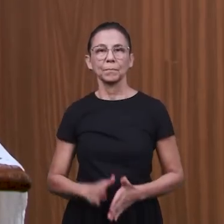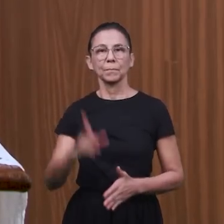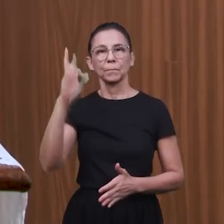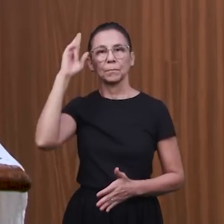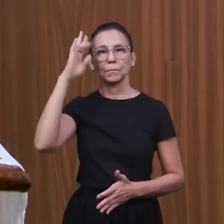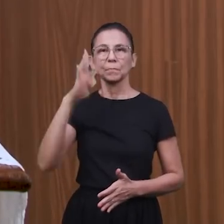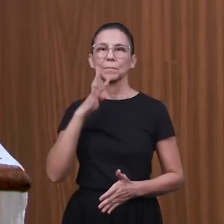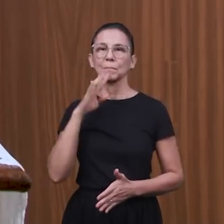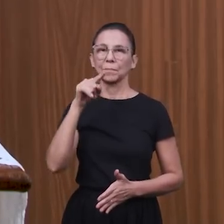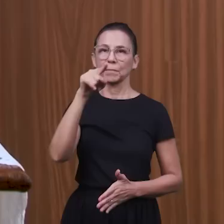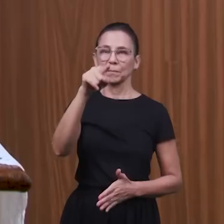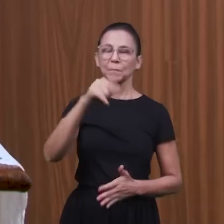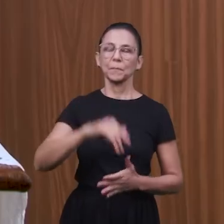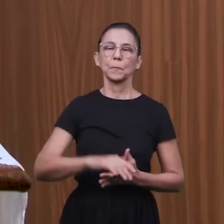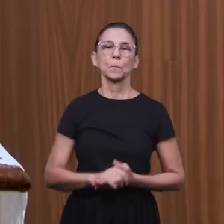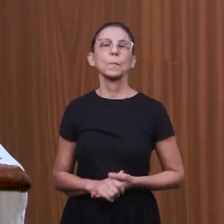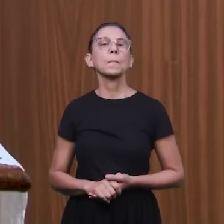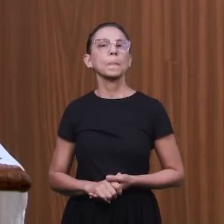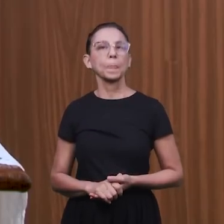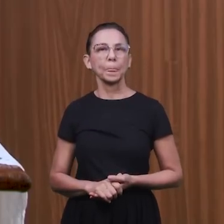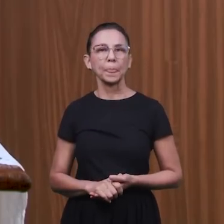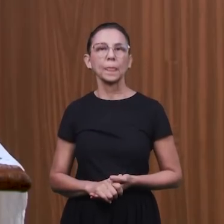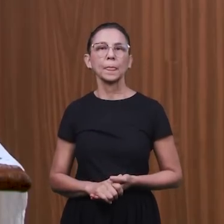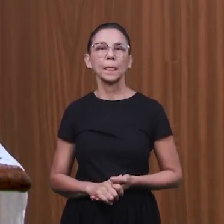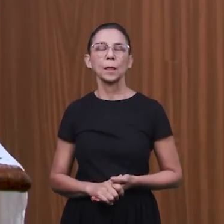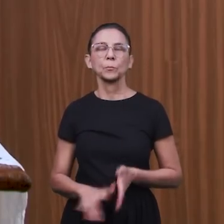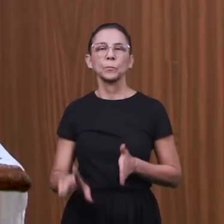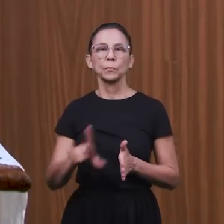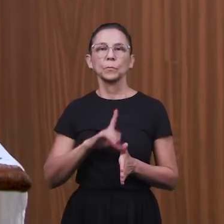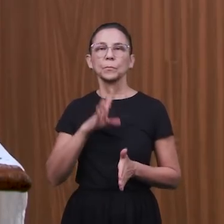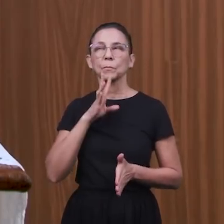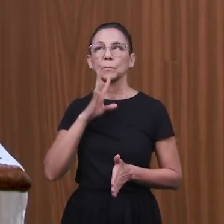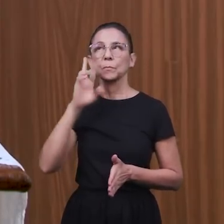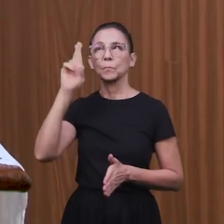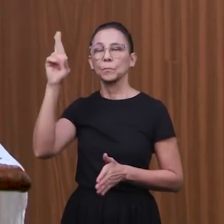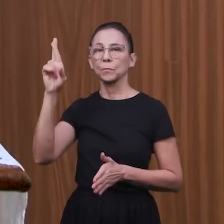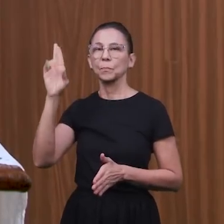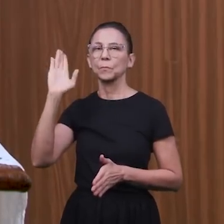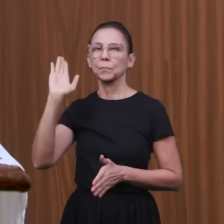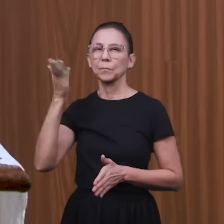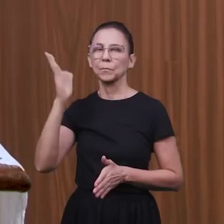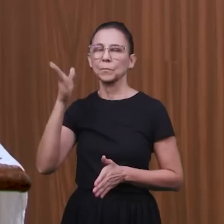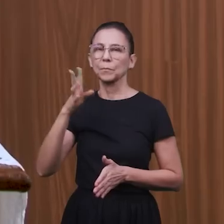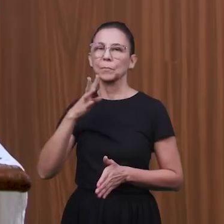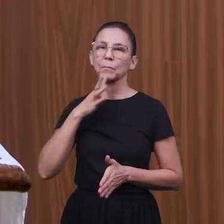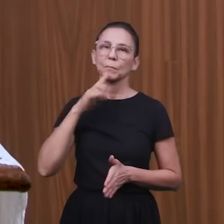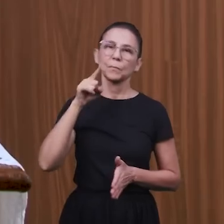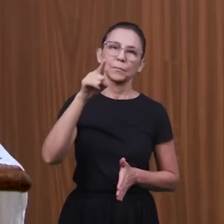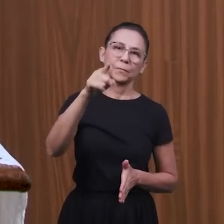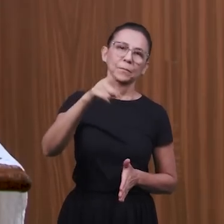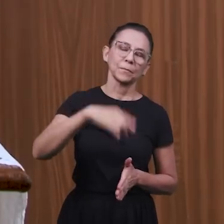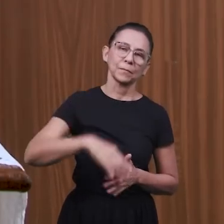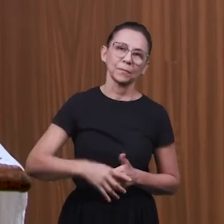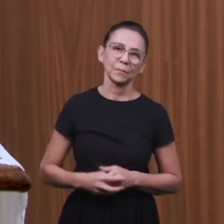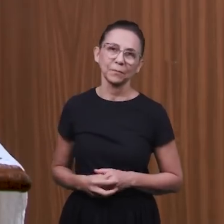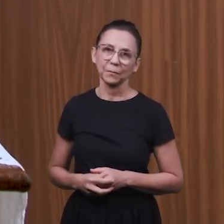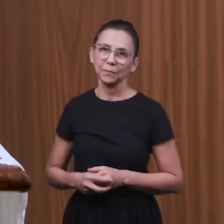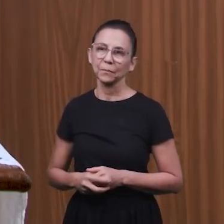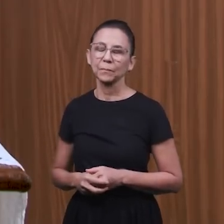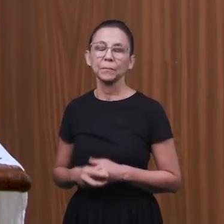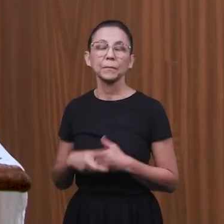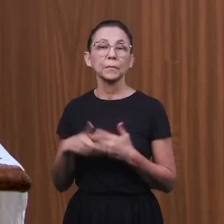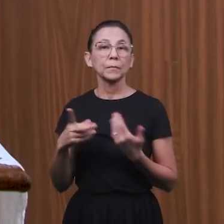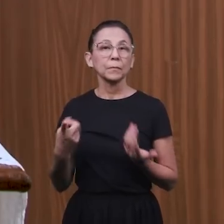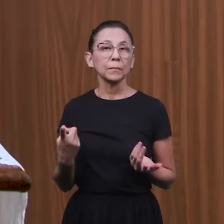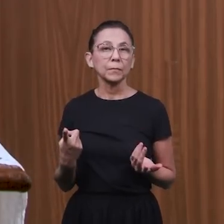Senhor já te conhecia. Antes que você o conhecesse, Ele já te conhecia. E o propósito do Senhor não é ser aquele